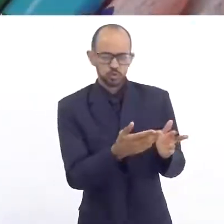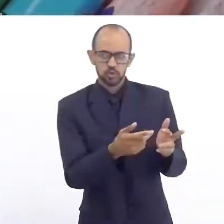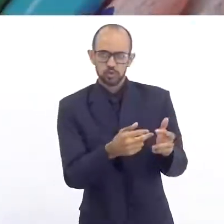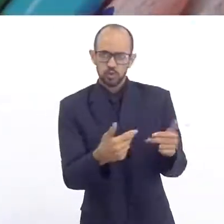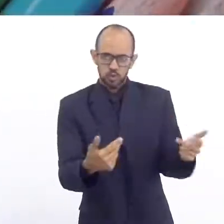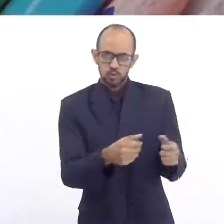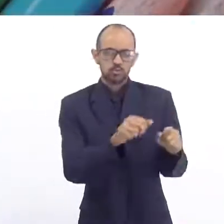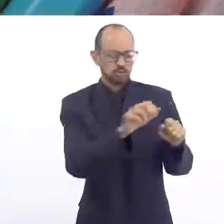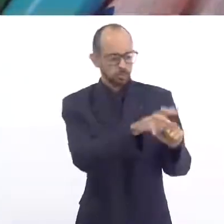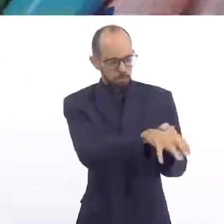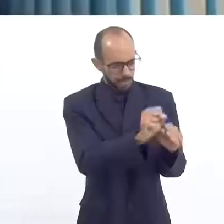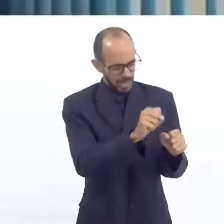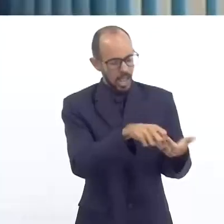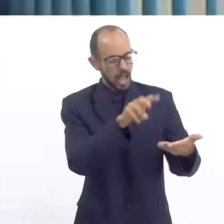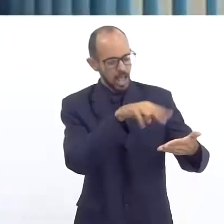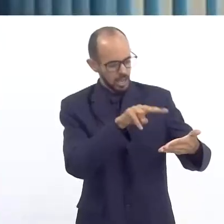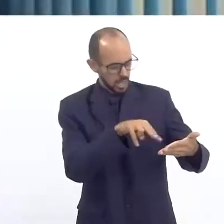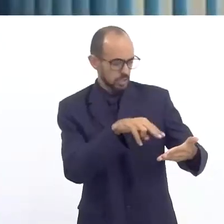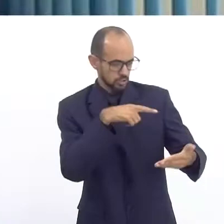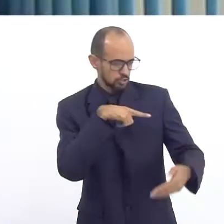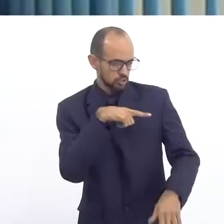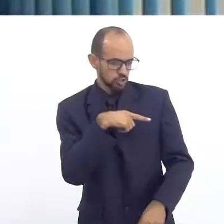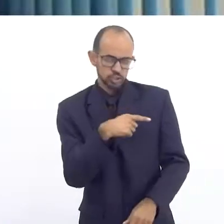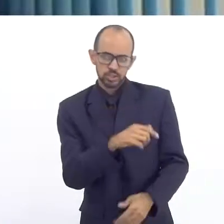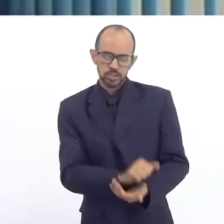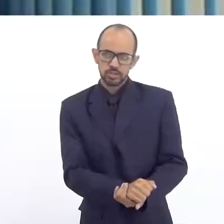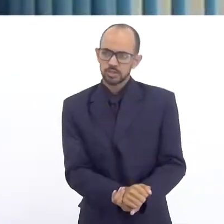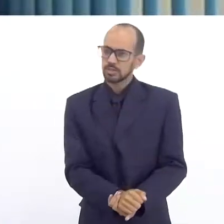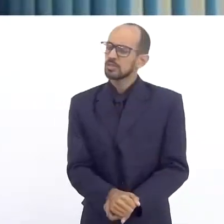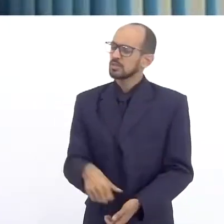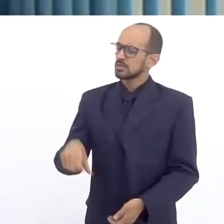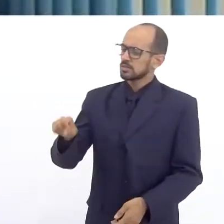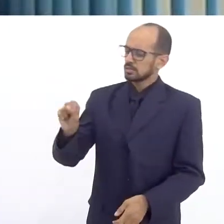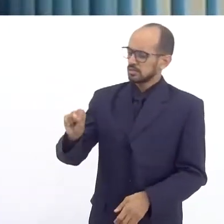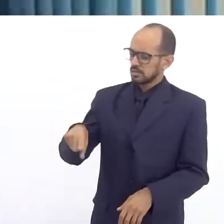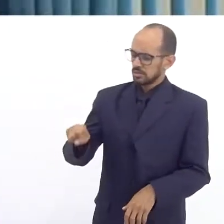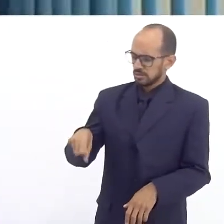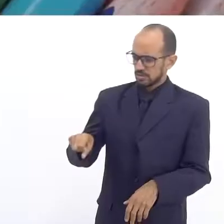alcance, ali onde você pudesse pegar, manusear? A gente